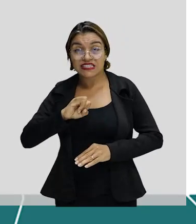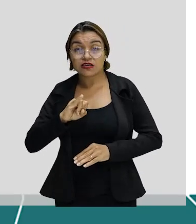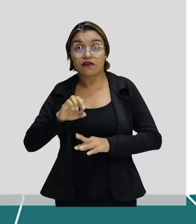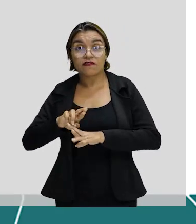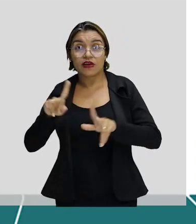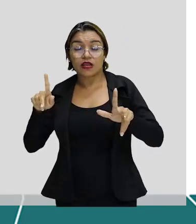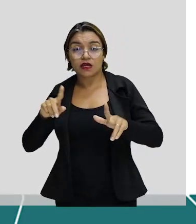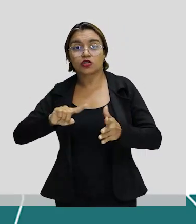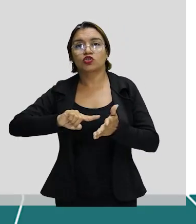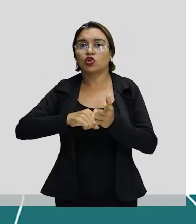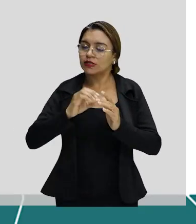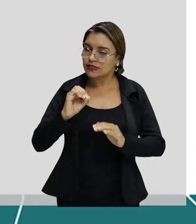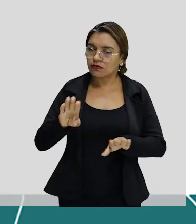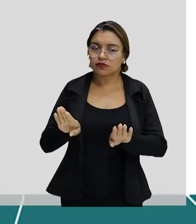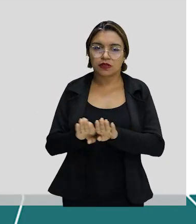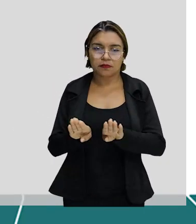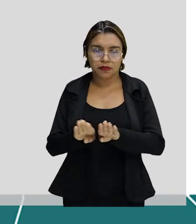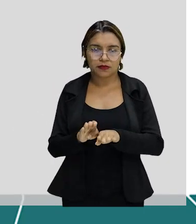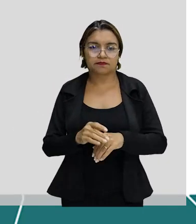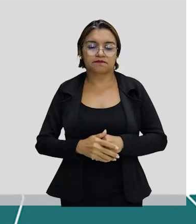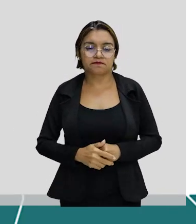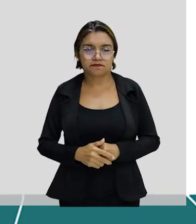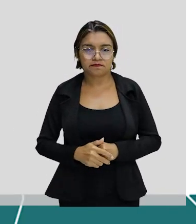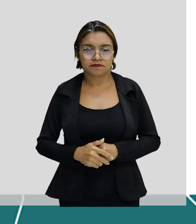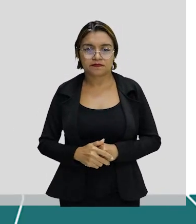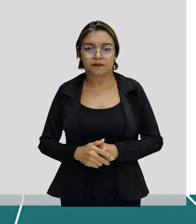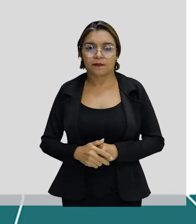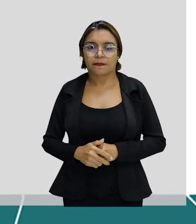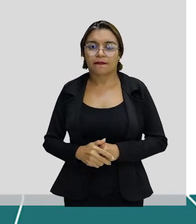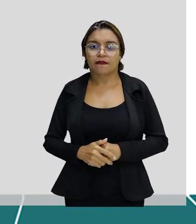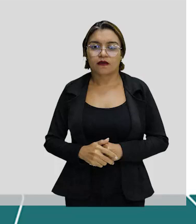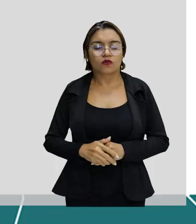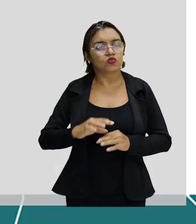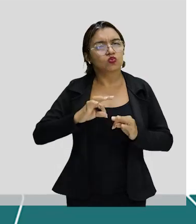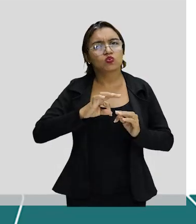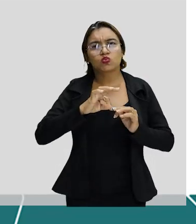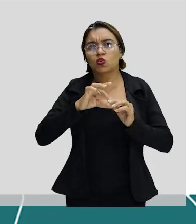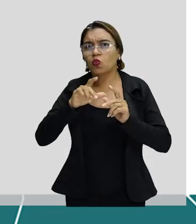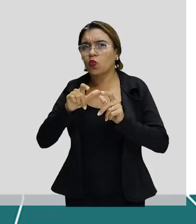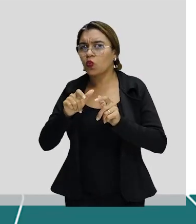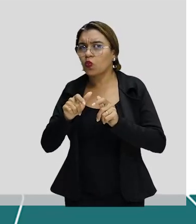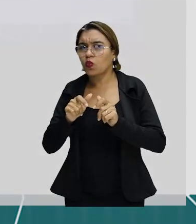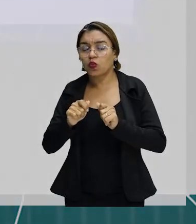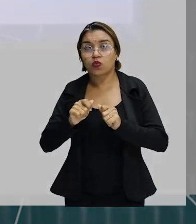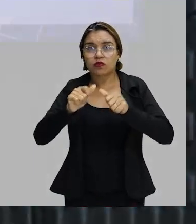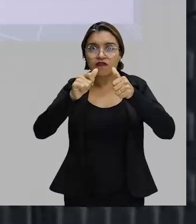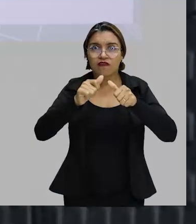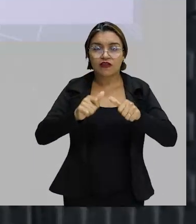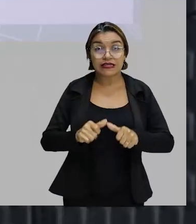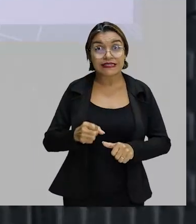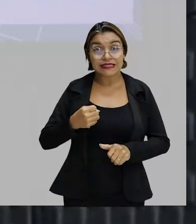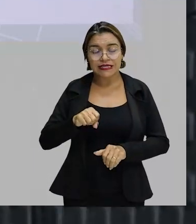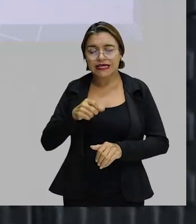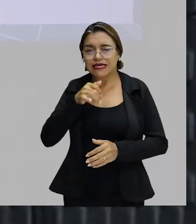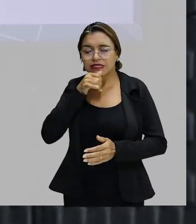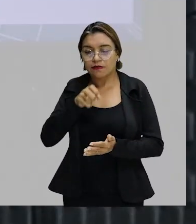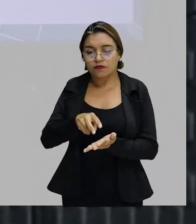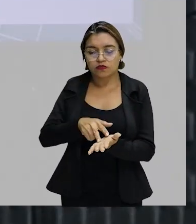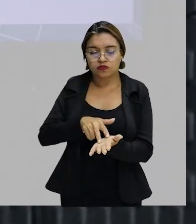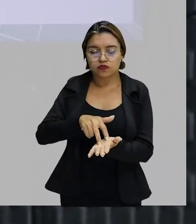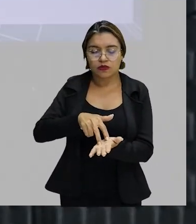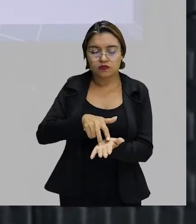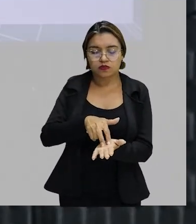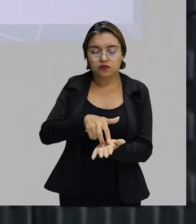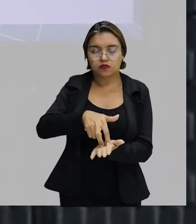o trampolin simultaneamente durante a partida Então tudo é muito bem avaliado se eu realizo uma impulsão e eu não saio com